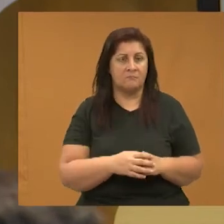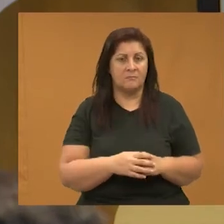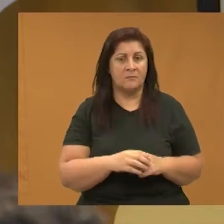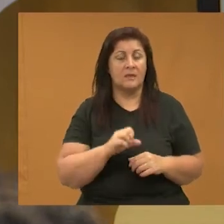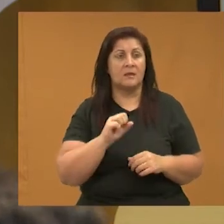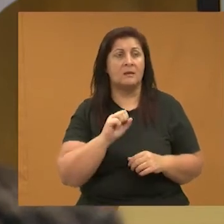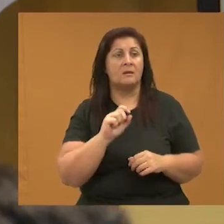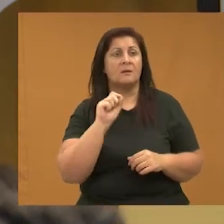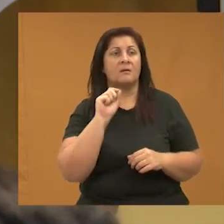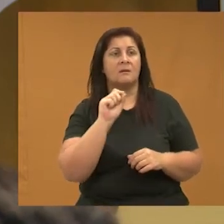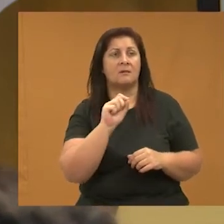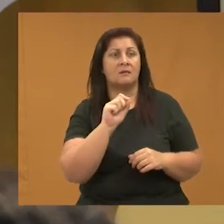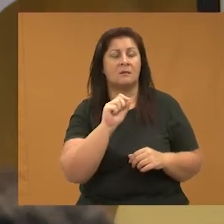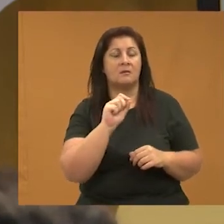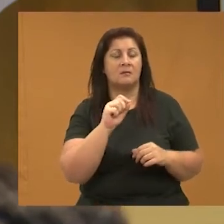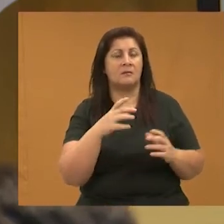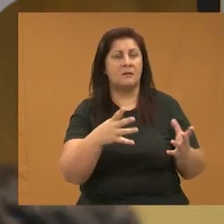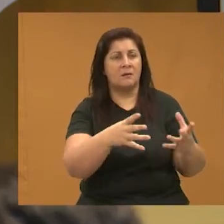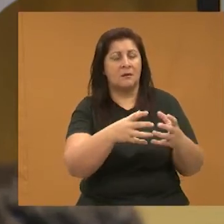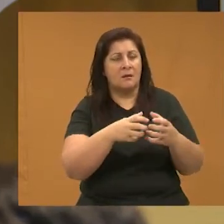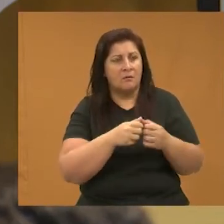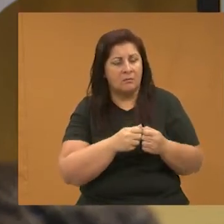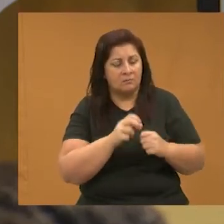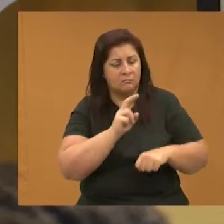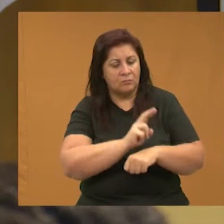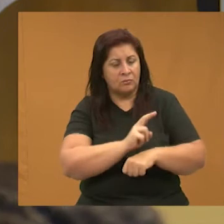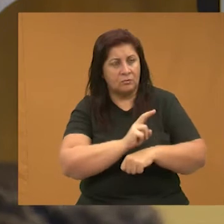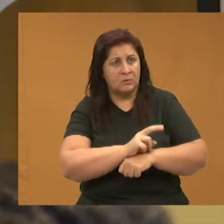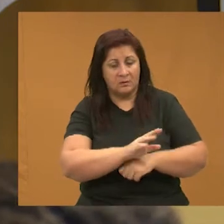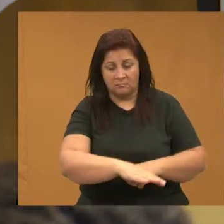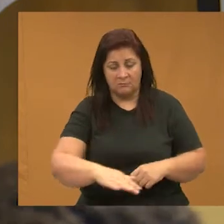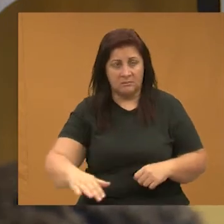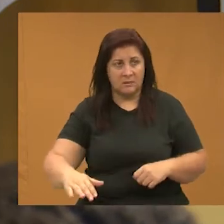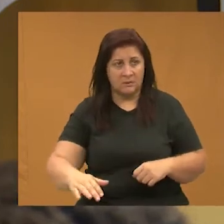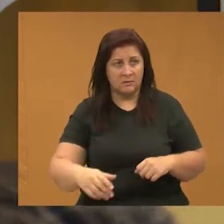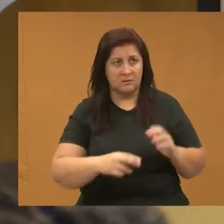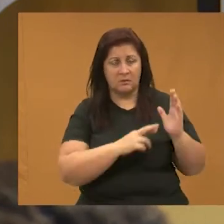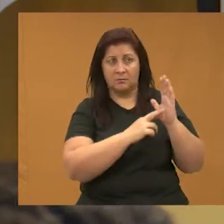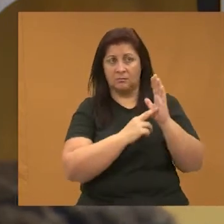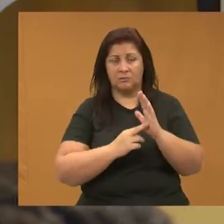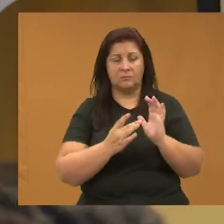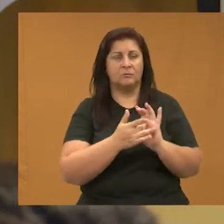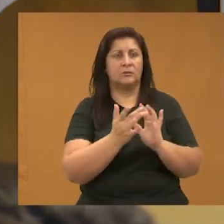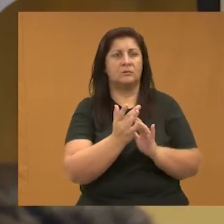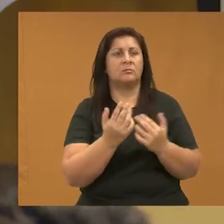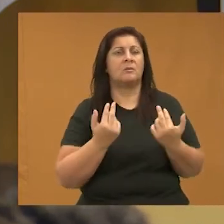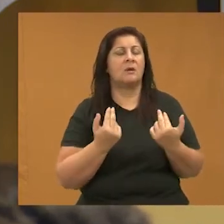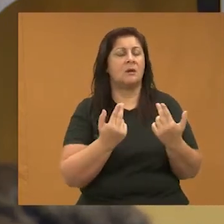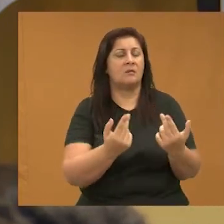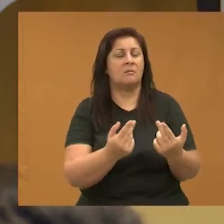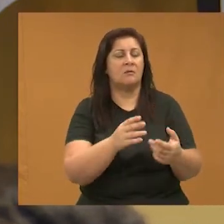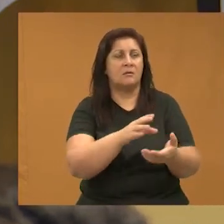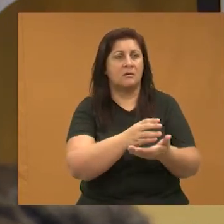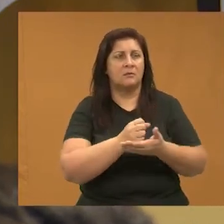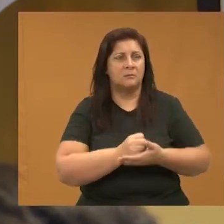quem acolher em meu nome uma dessas crianças, é a mim que estará